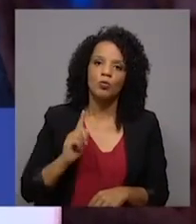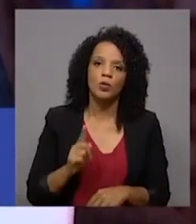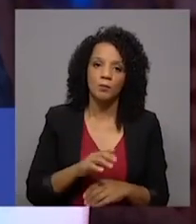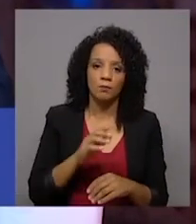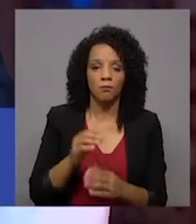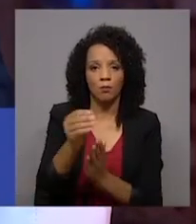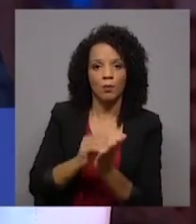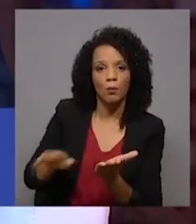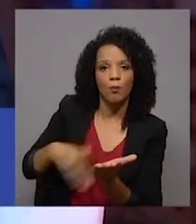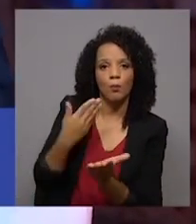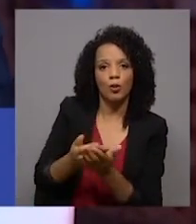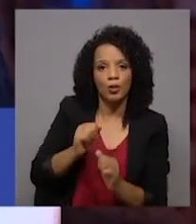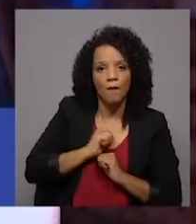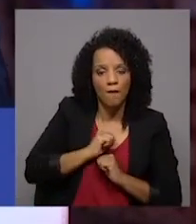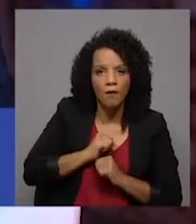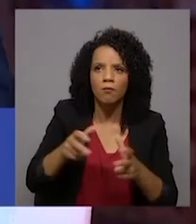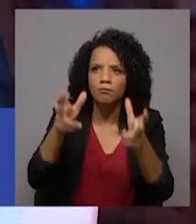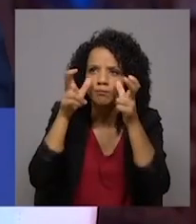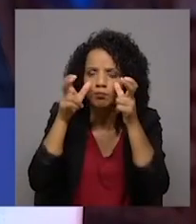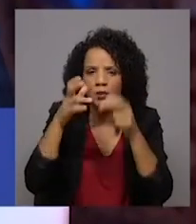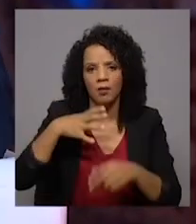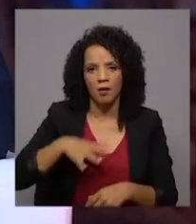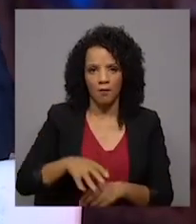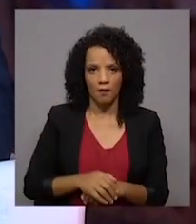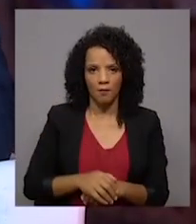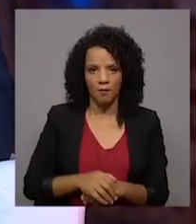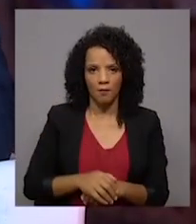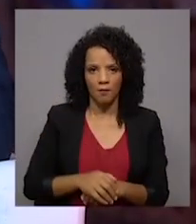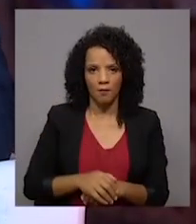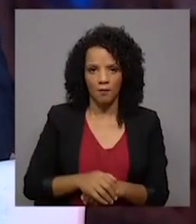propostas sejam ouvidas. Queremos mudar as políticas seguidas nas últimas duas décadas,